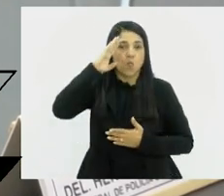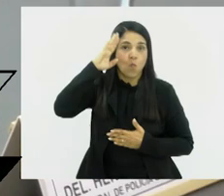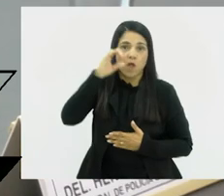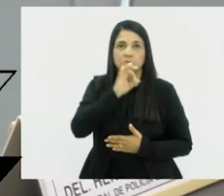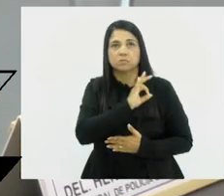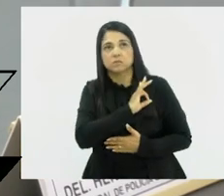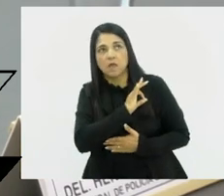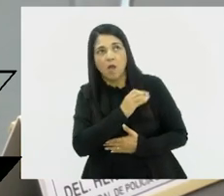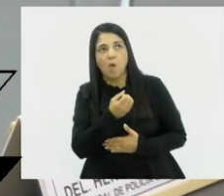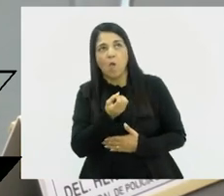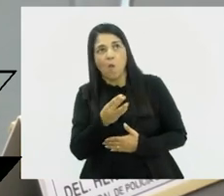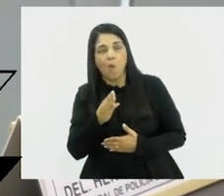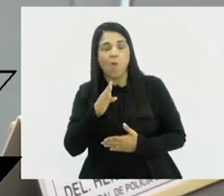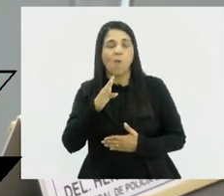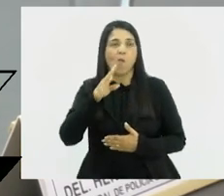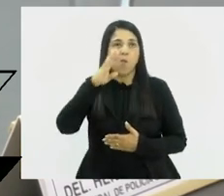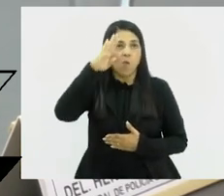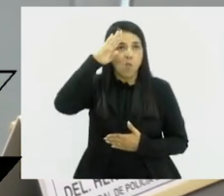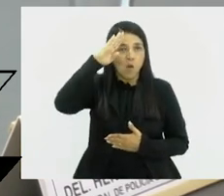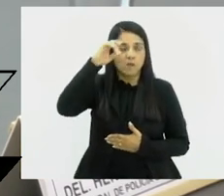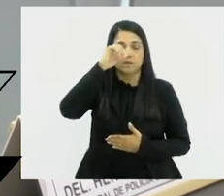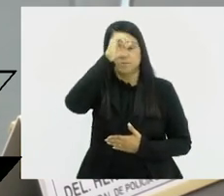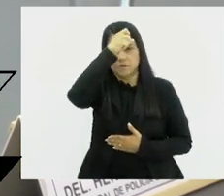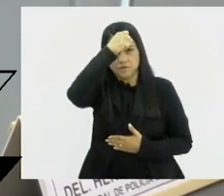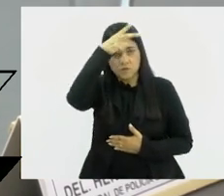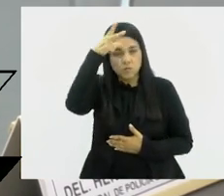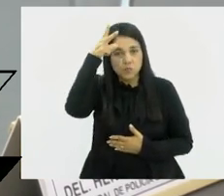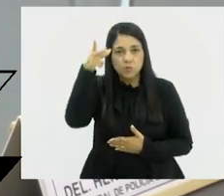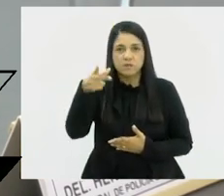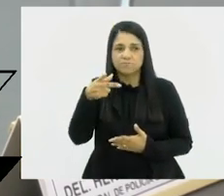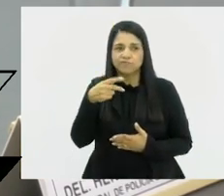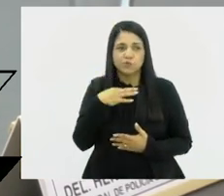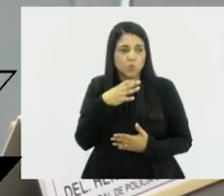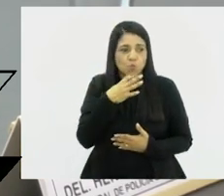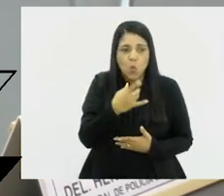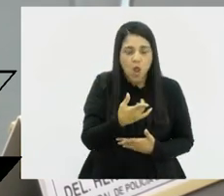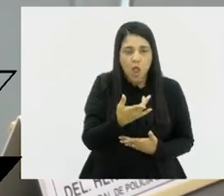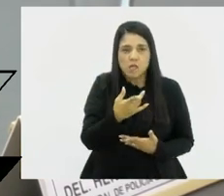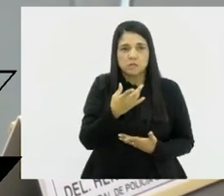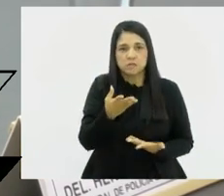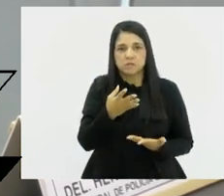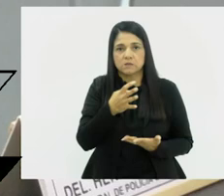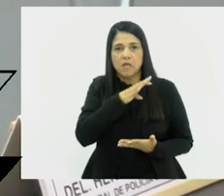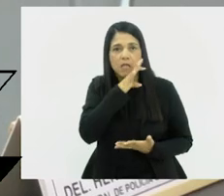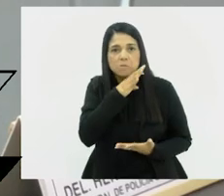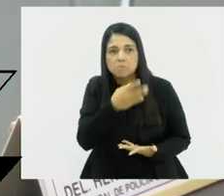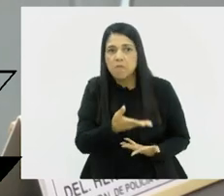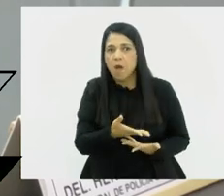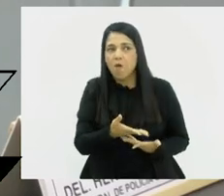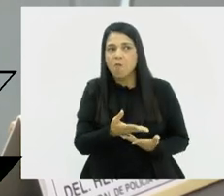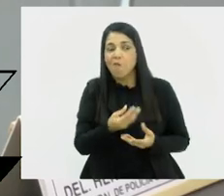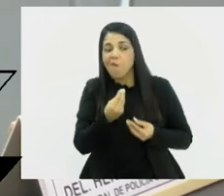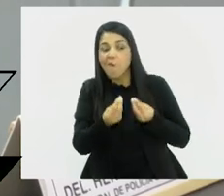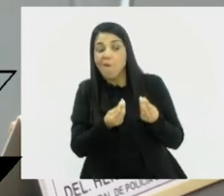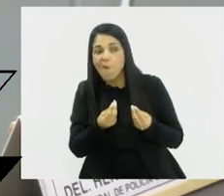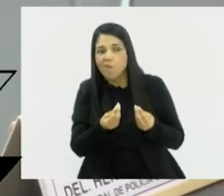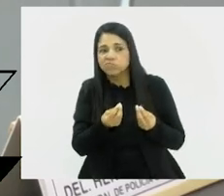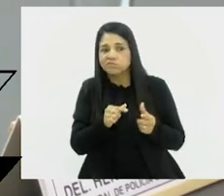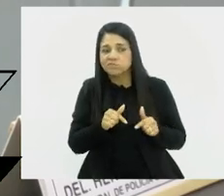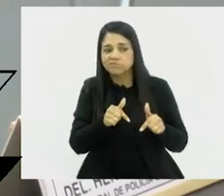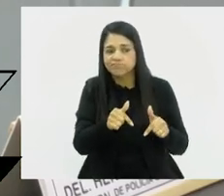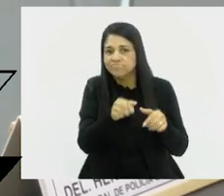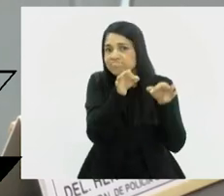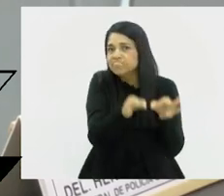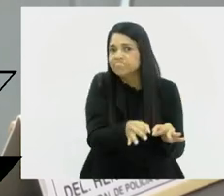enfim, sem o equipamento ou sem o conhecimento adequado para lidar com animais ferozes, né, lide com esse tipo de situação com